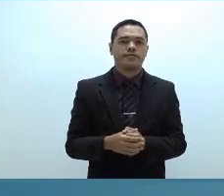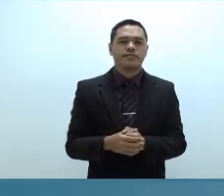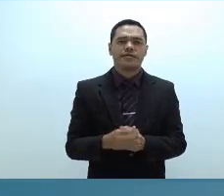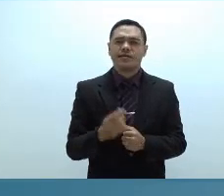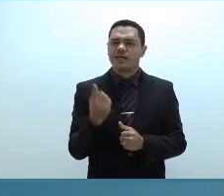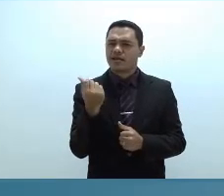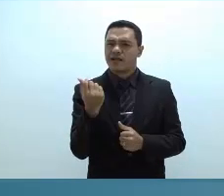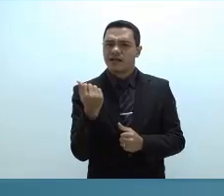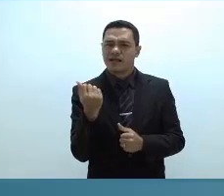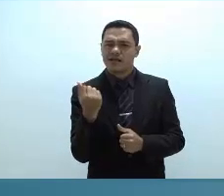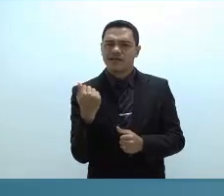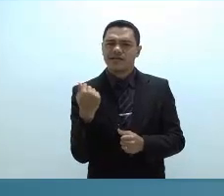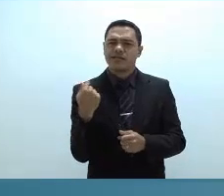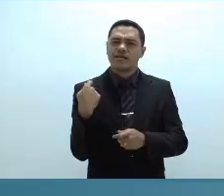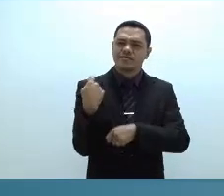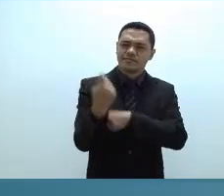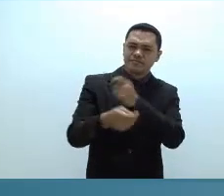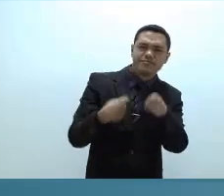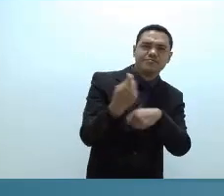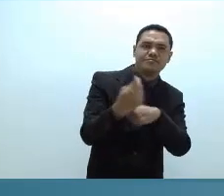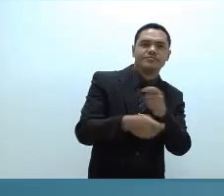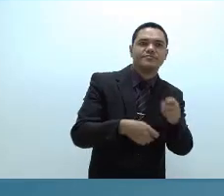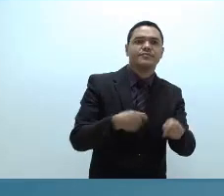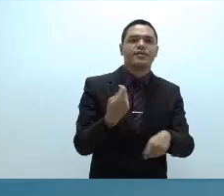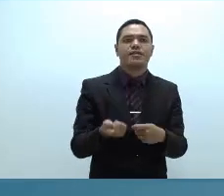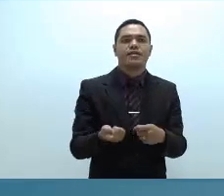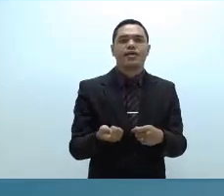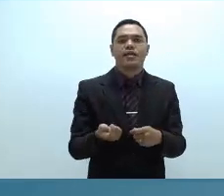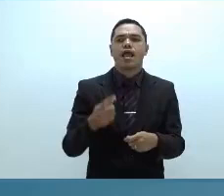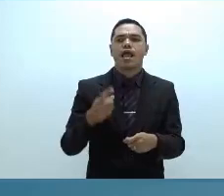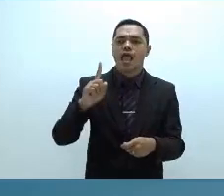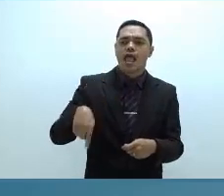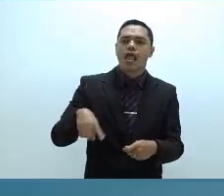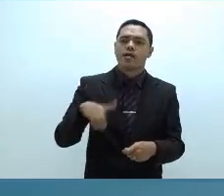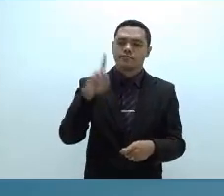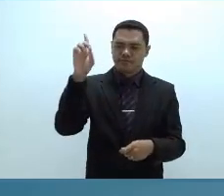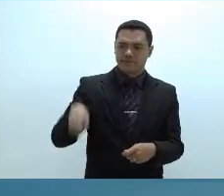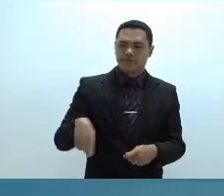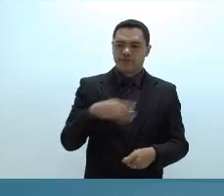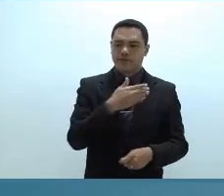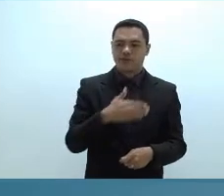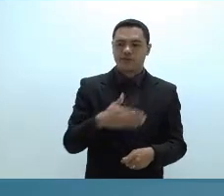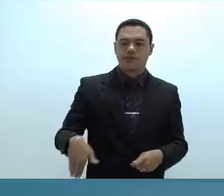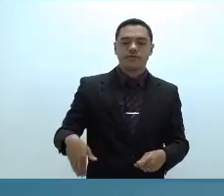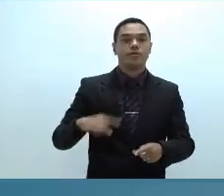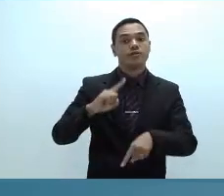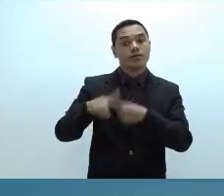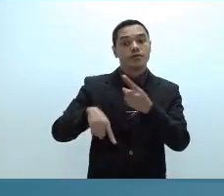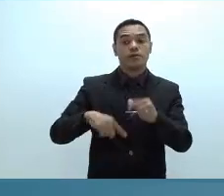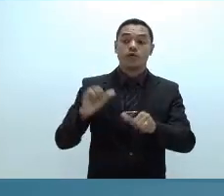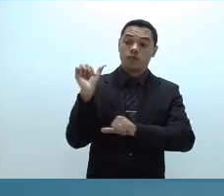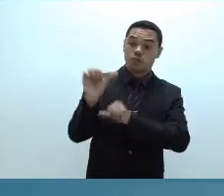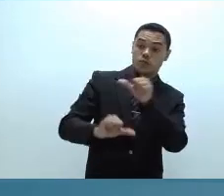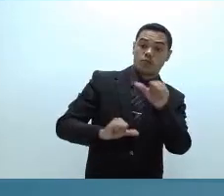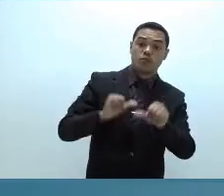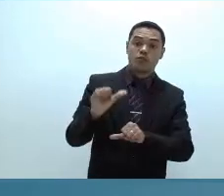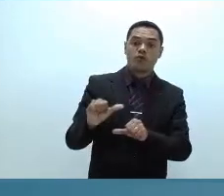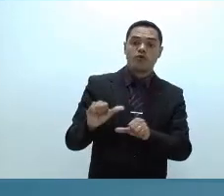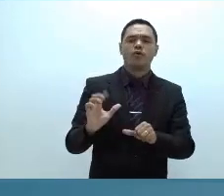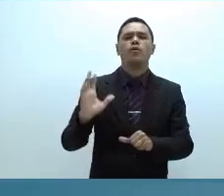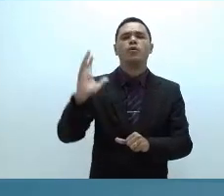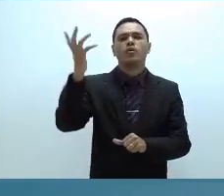empréstimos, as pessoas iriam para o direito público. Foi feito um novo conflito e se modulou. O que